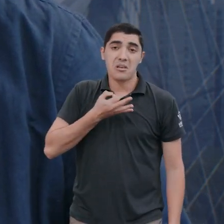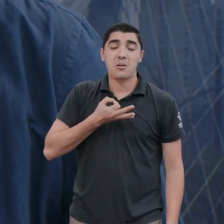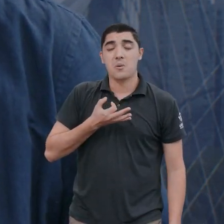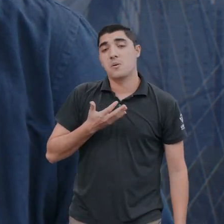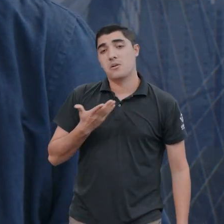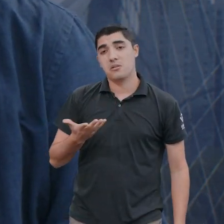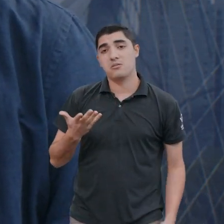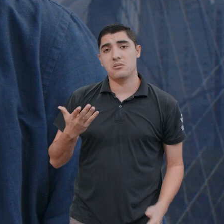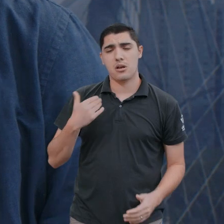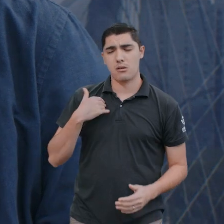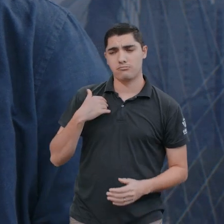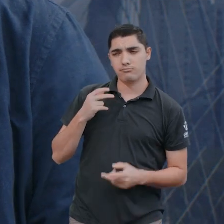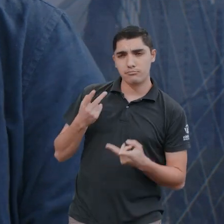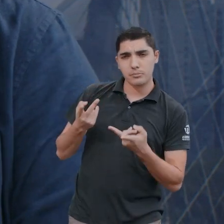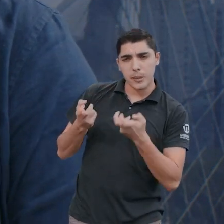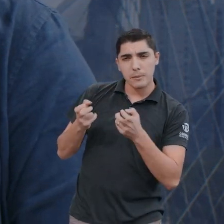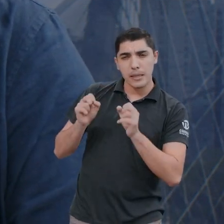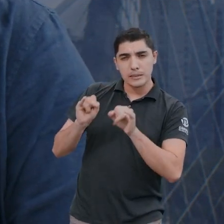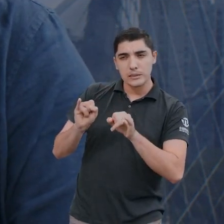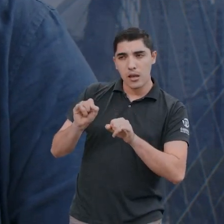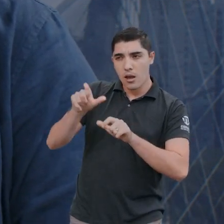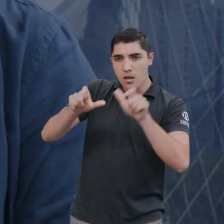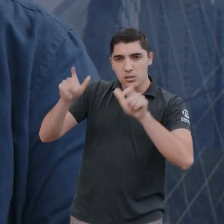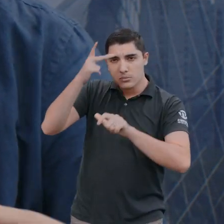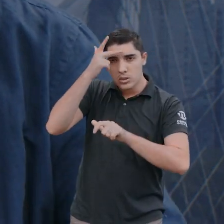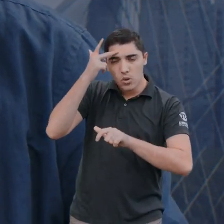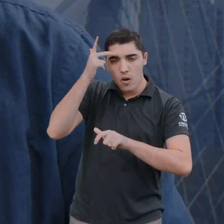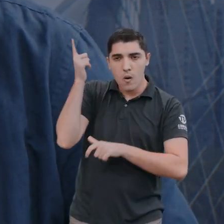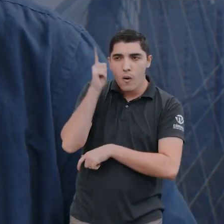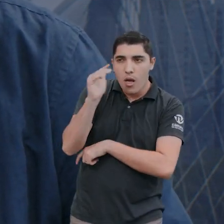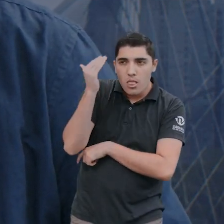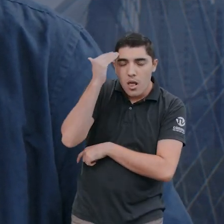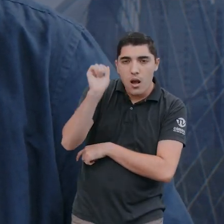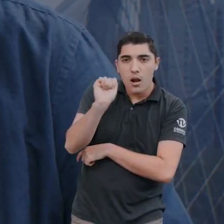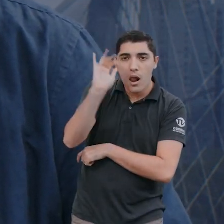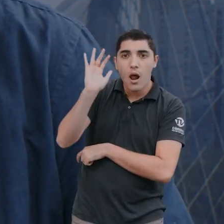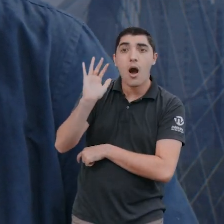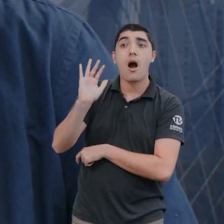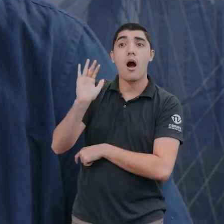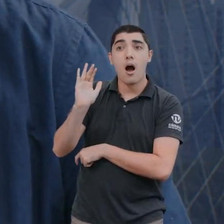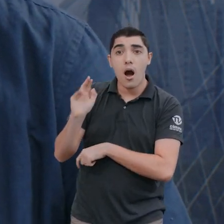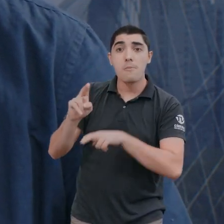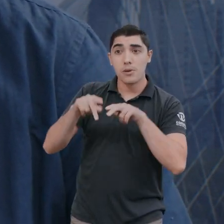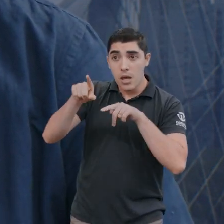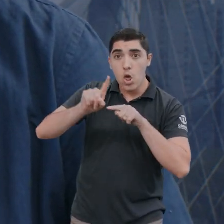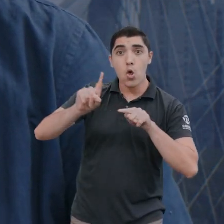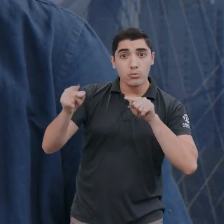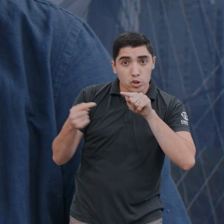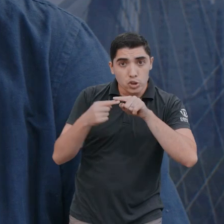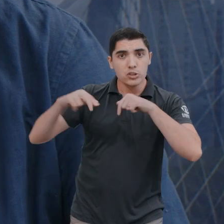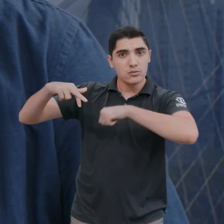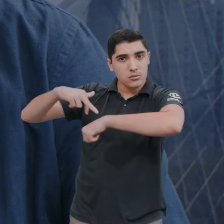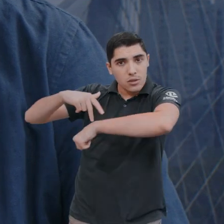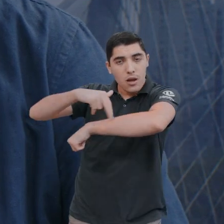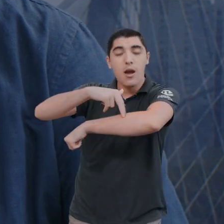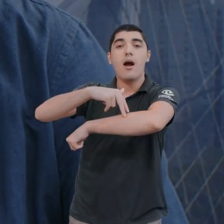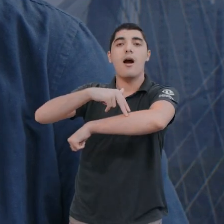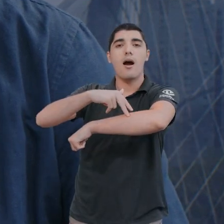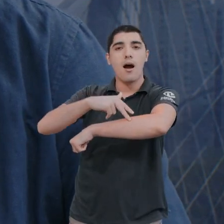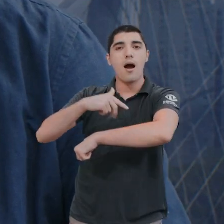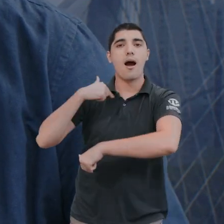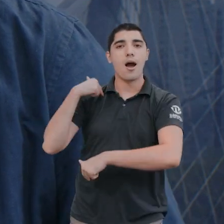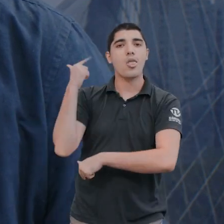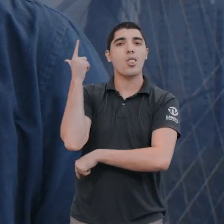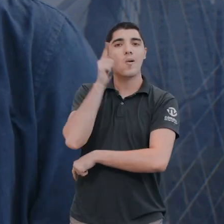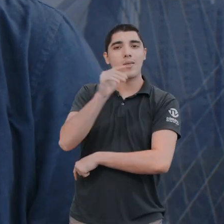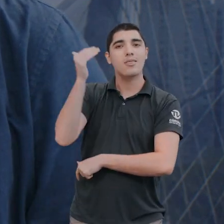quando você alia essa consciência, toda vez que você vê um desfile, você acaba tendo uma